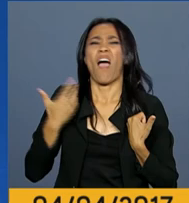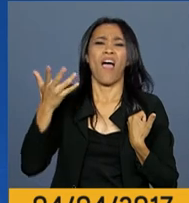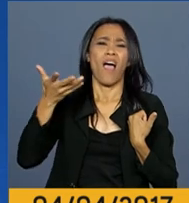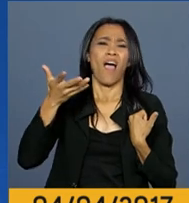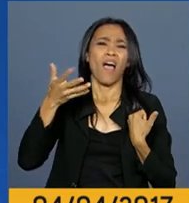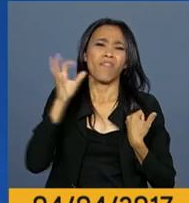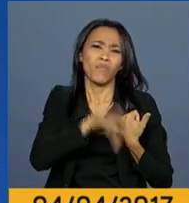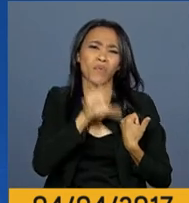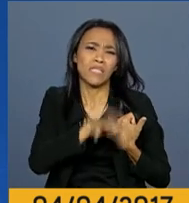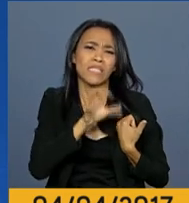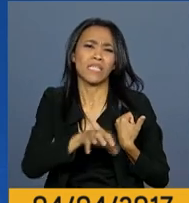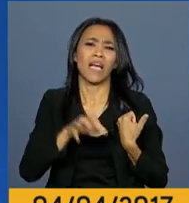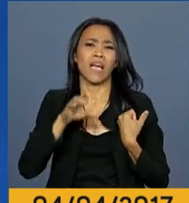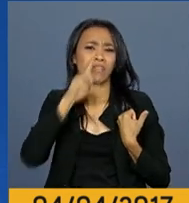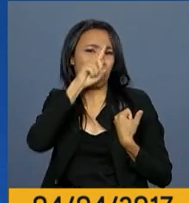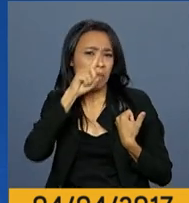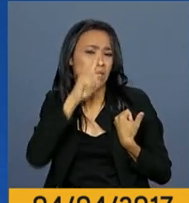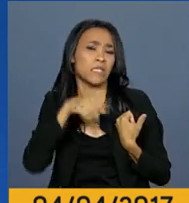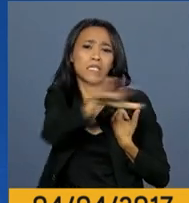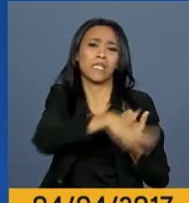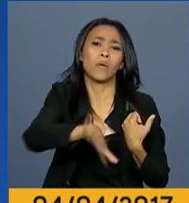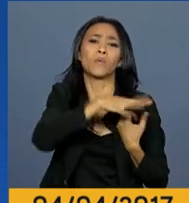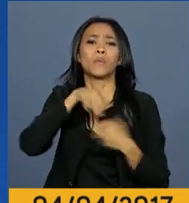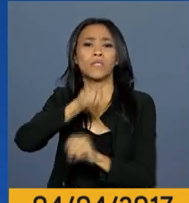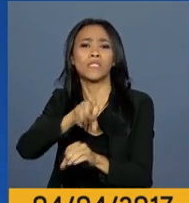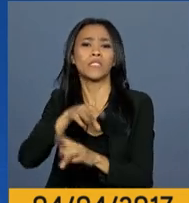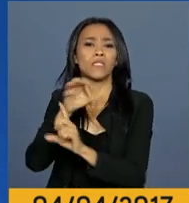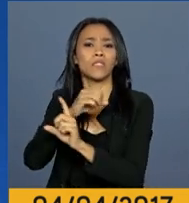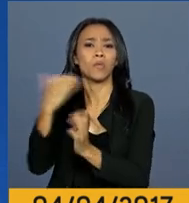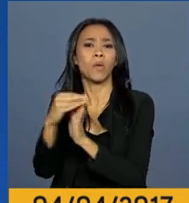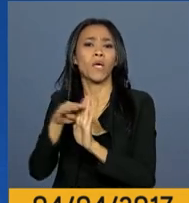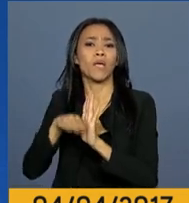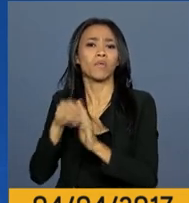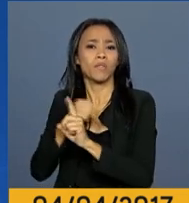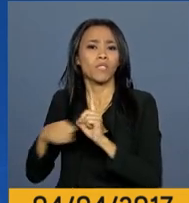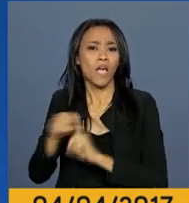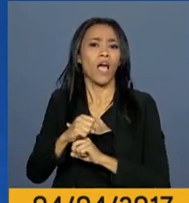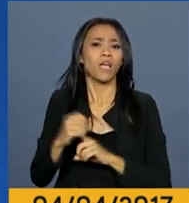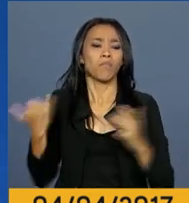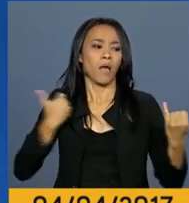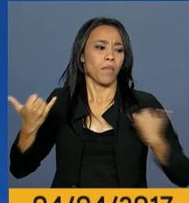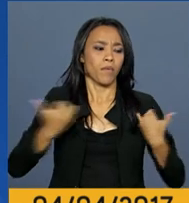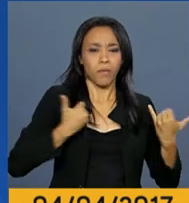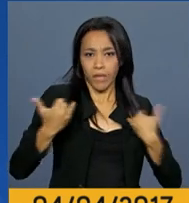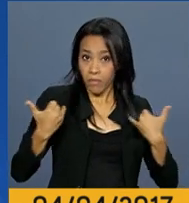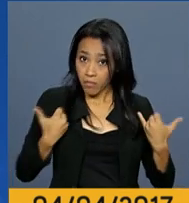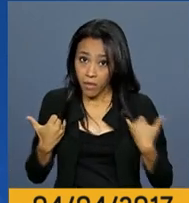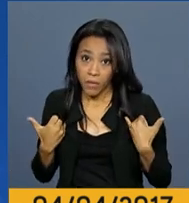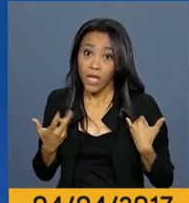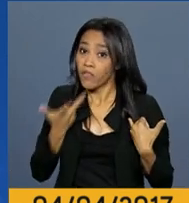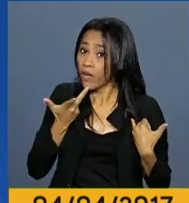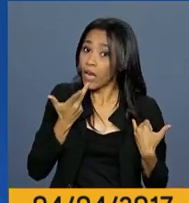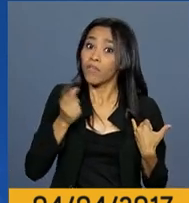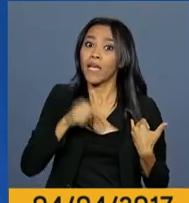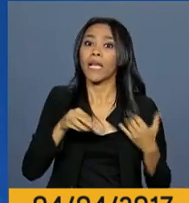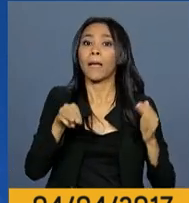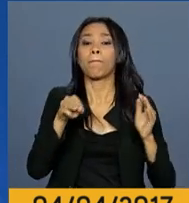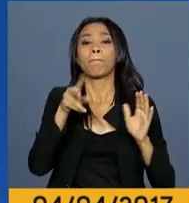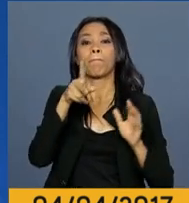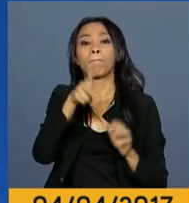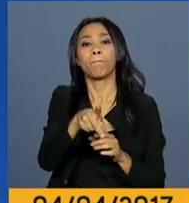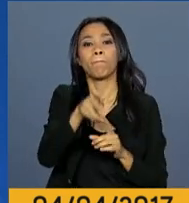saúde, afetaria a educação, afetaria os programas sociais? Era chamado, pelos que se opunham a ela, de PEC da